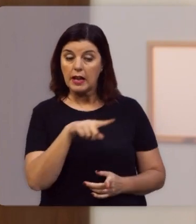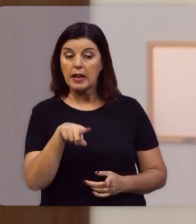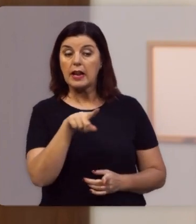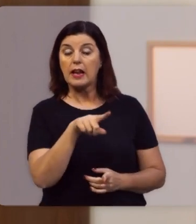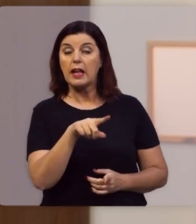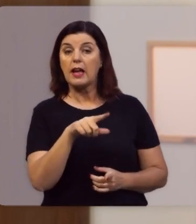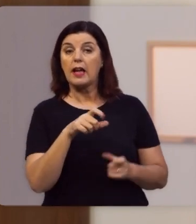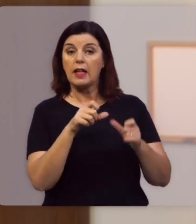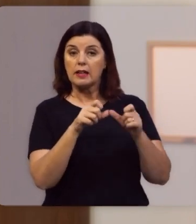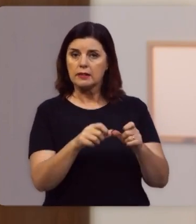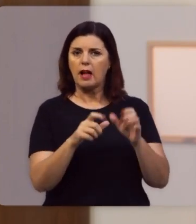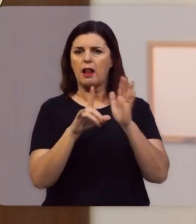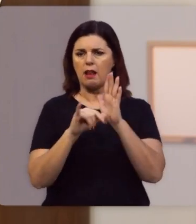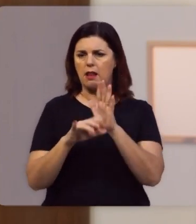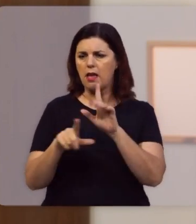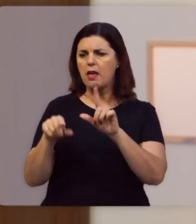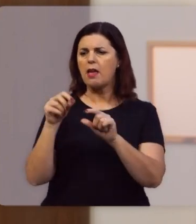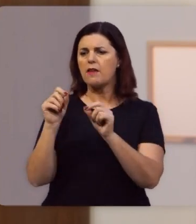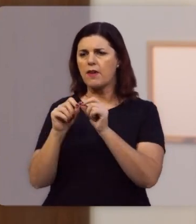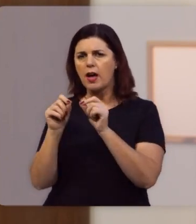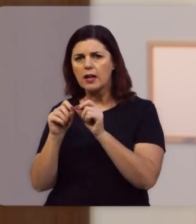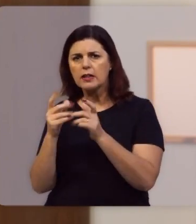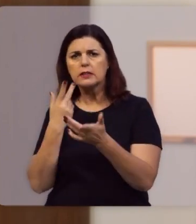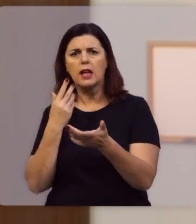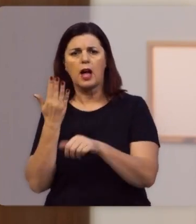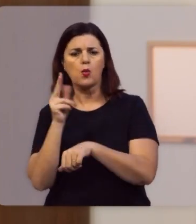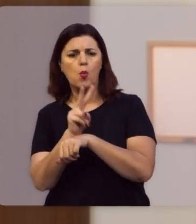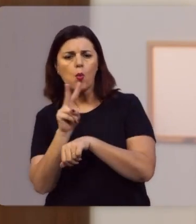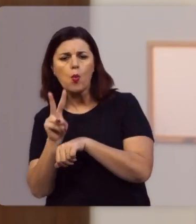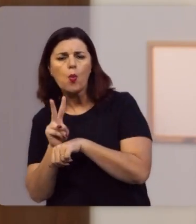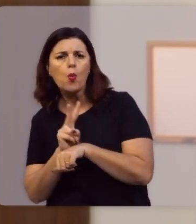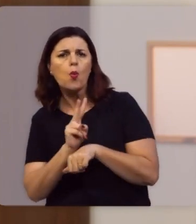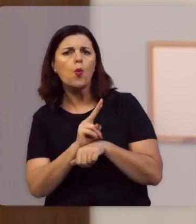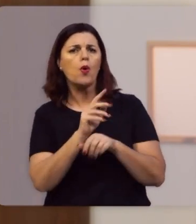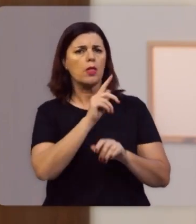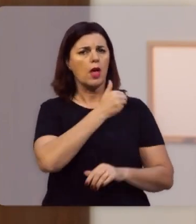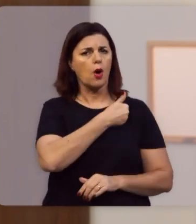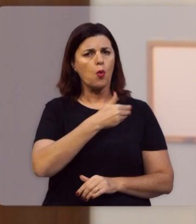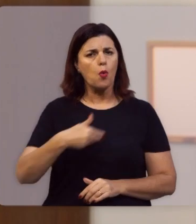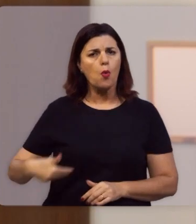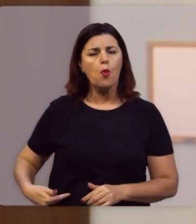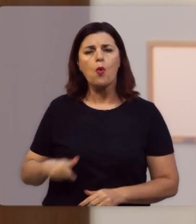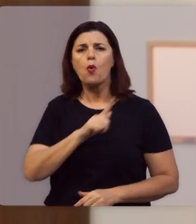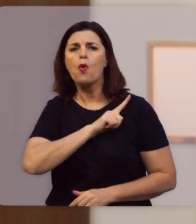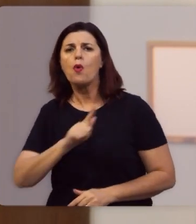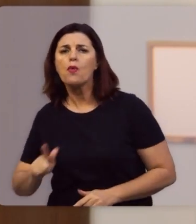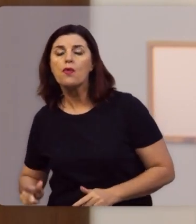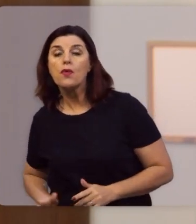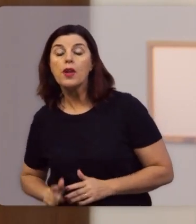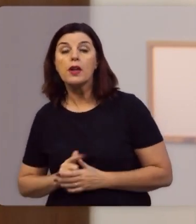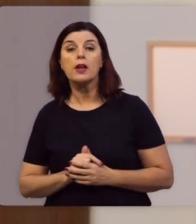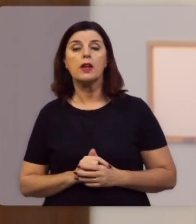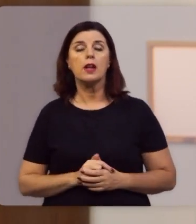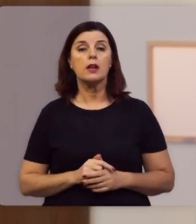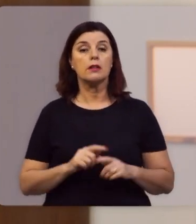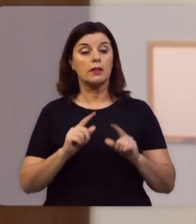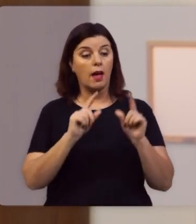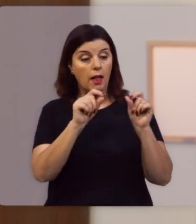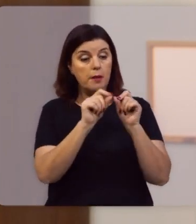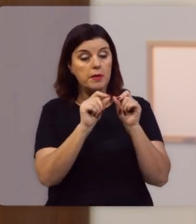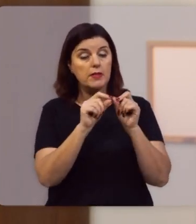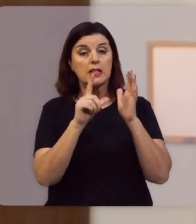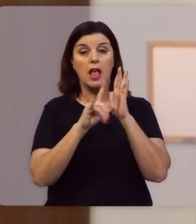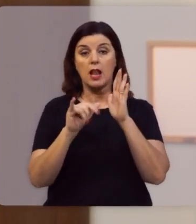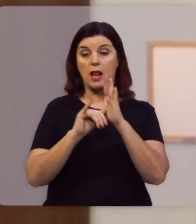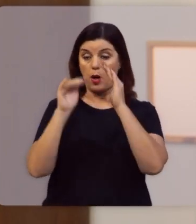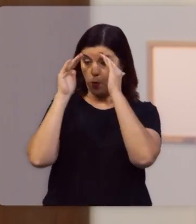para legislar ele está lá para gerir e gestar governar ele está lá para que as leis